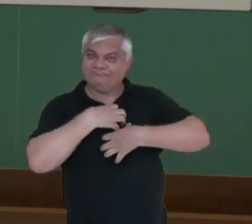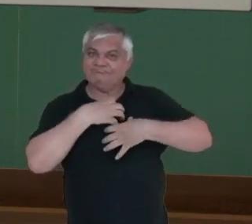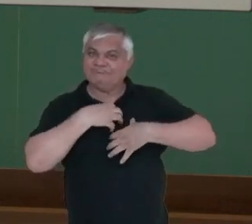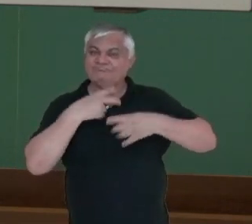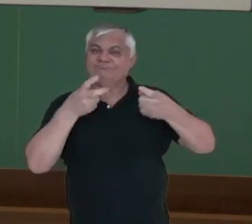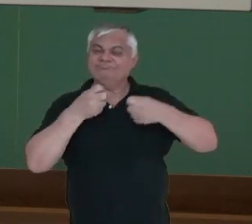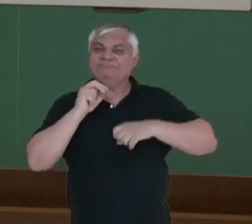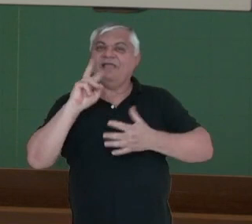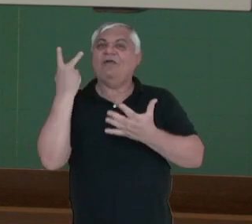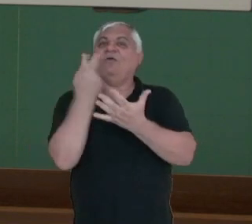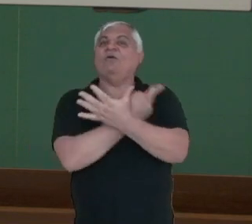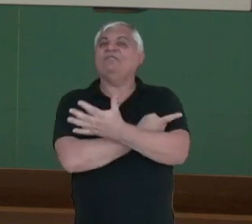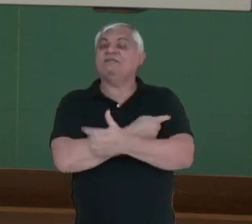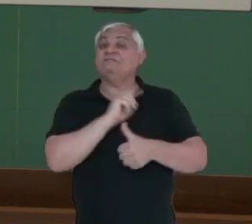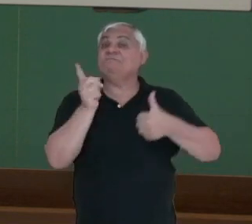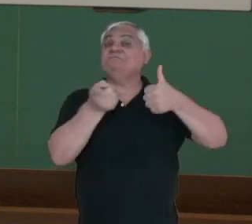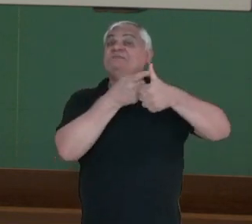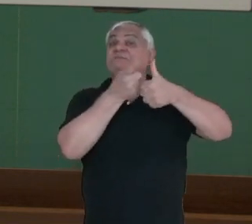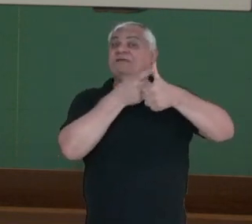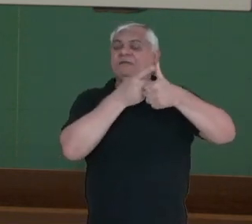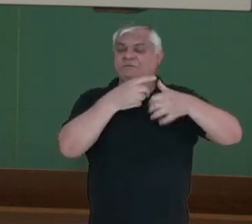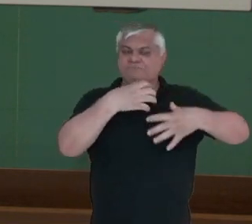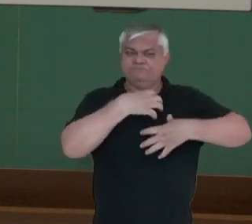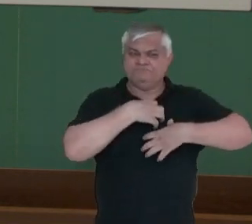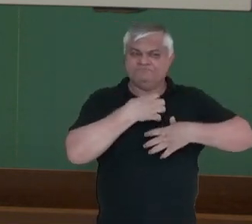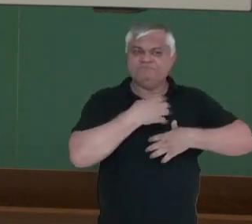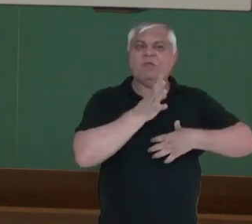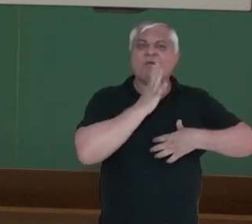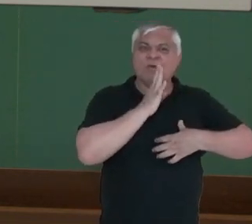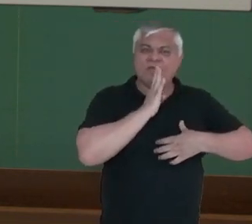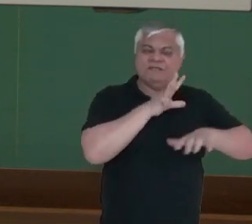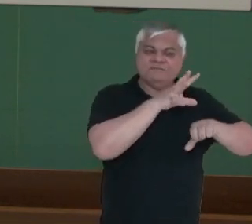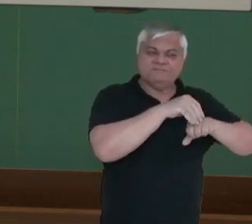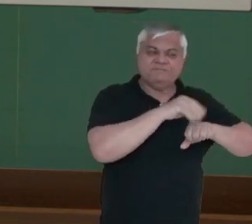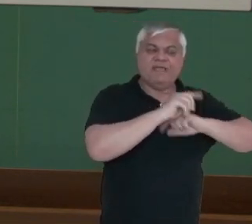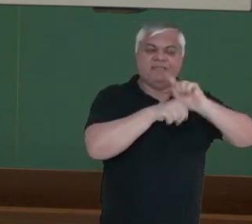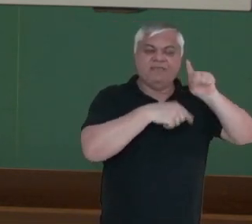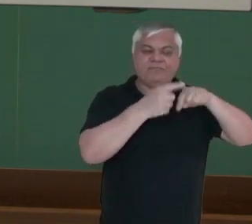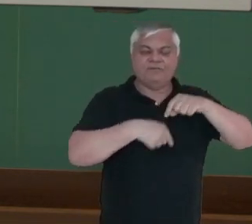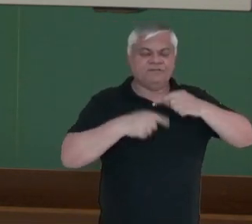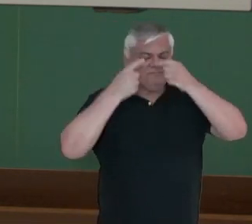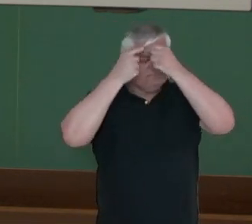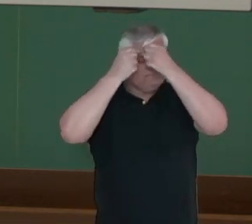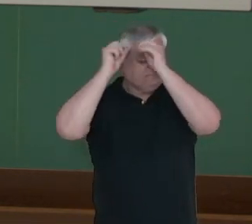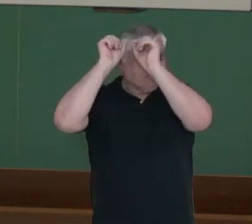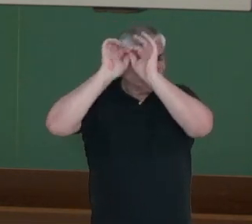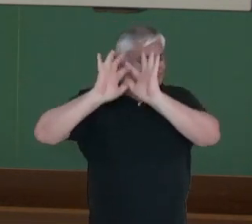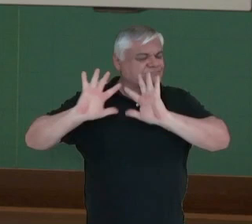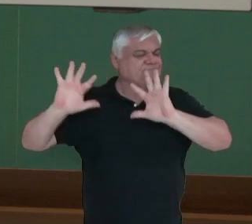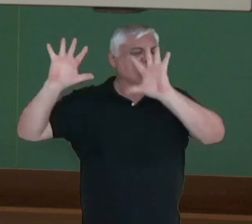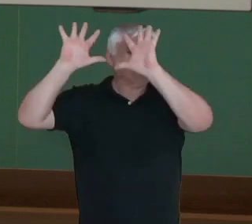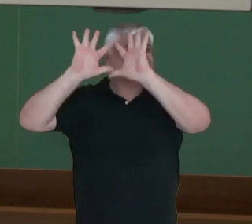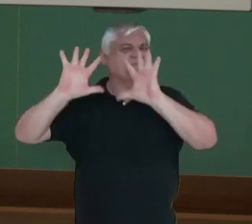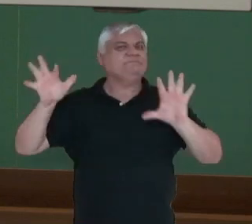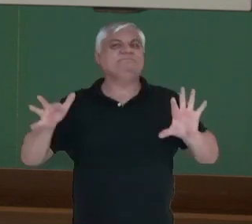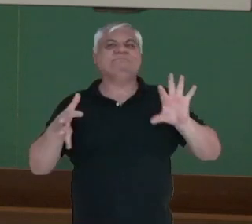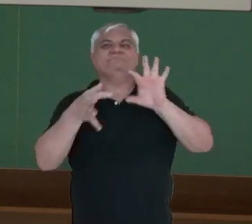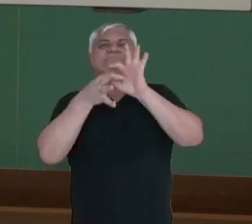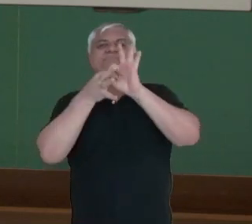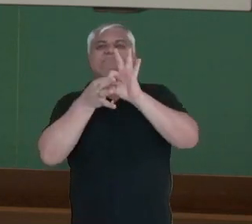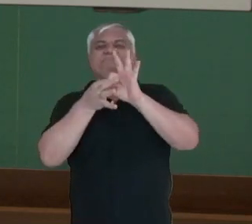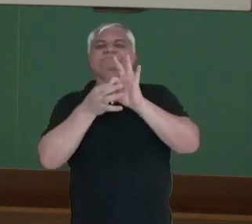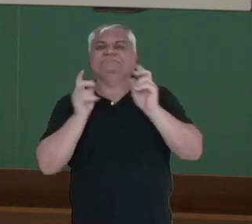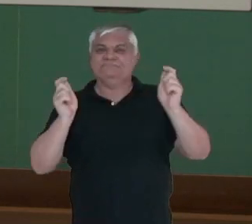acontece a partir, primeiro da expressão, da impressão e depois da ideia que formulamos a partir dessas